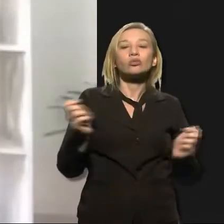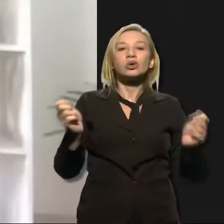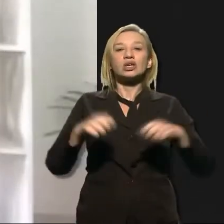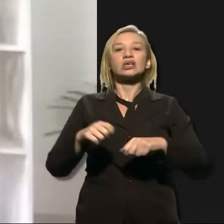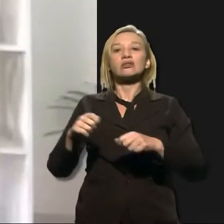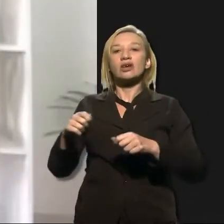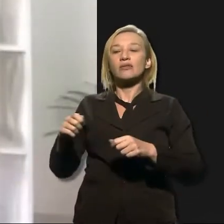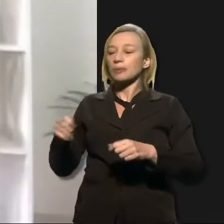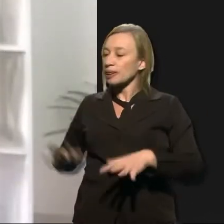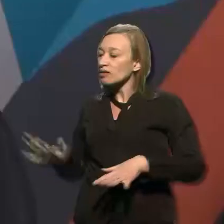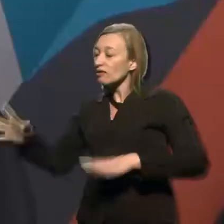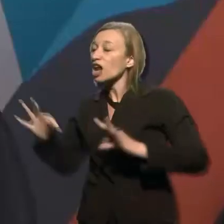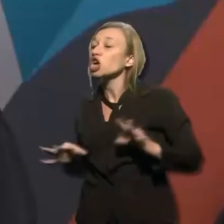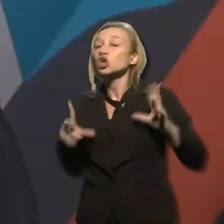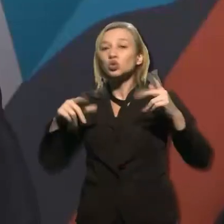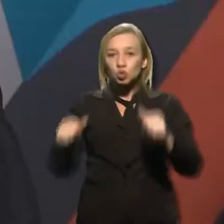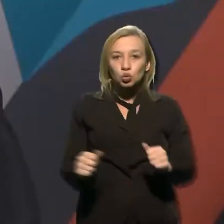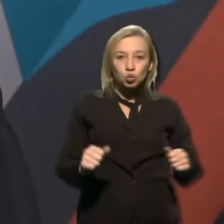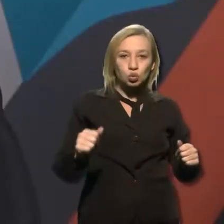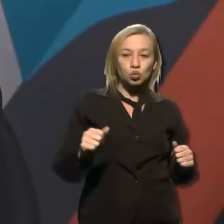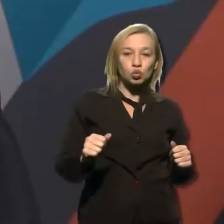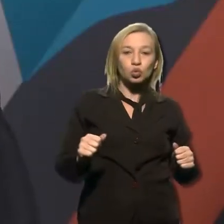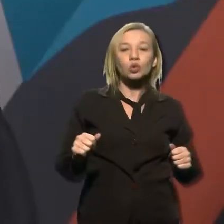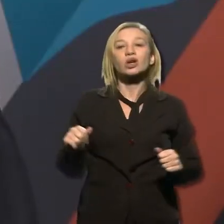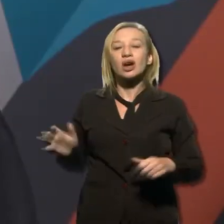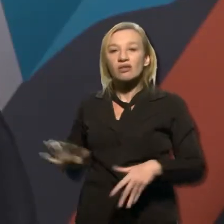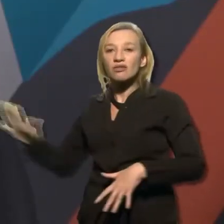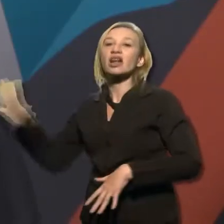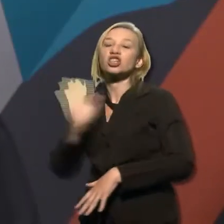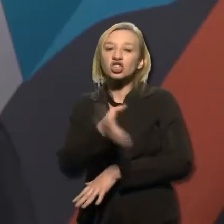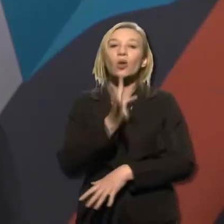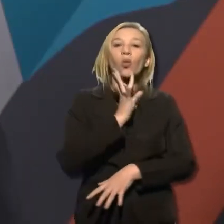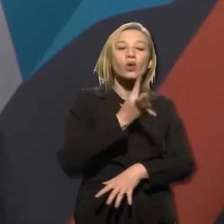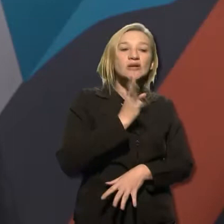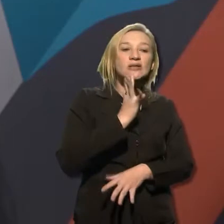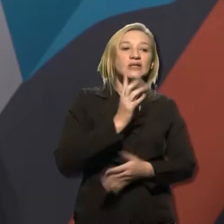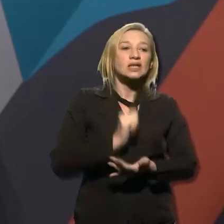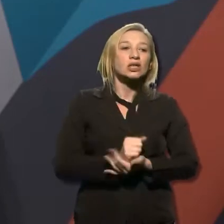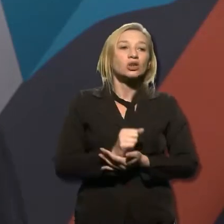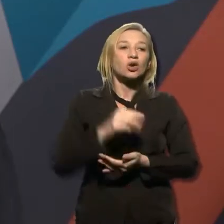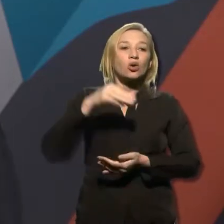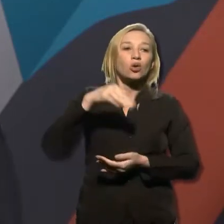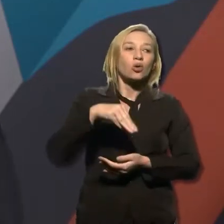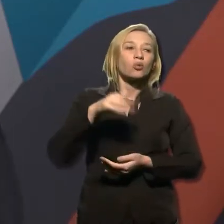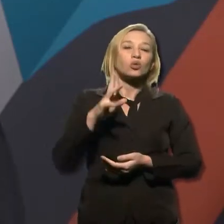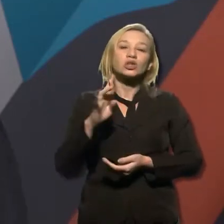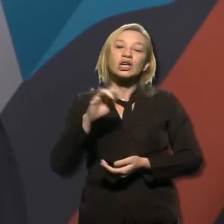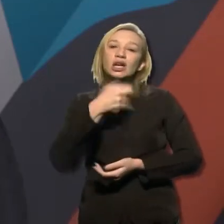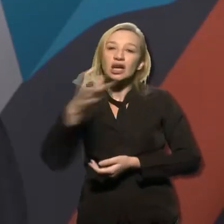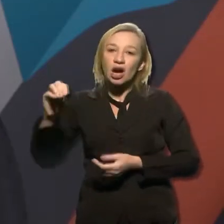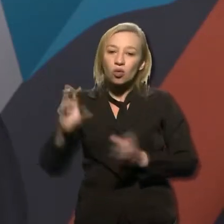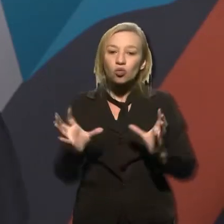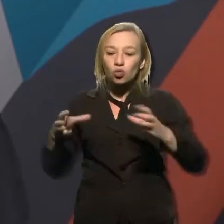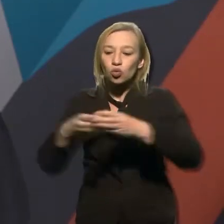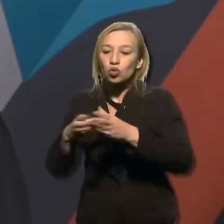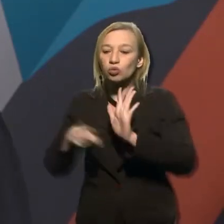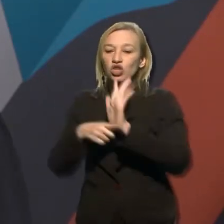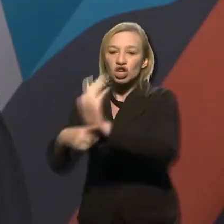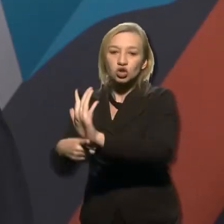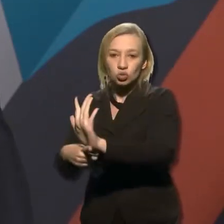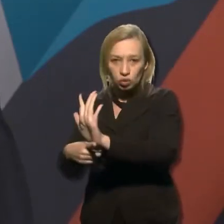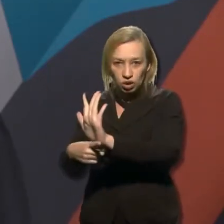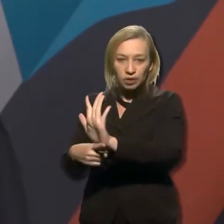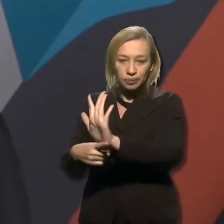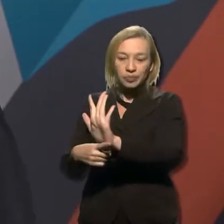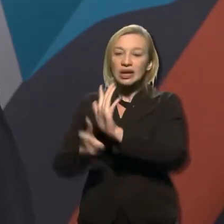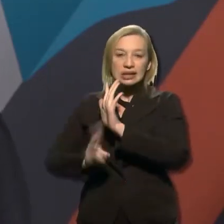senhora falou dos potenciais, né, da favela e de tudo aquilo pelo que a favela já é reconhecida, né, como o caso dos